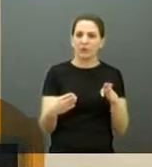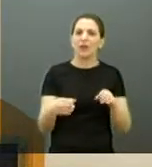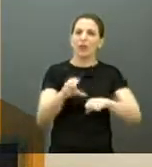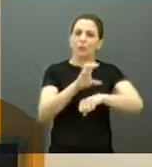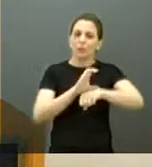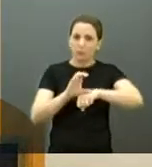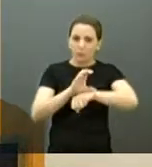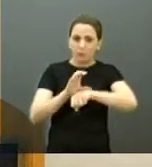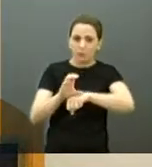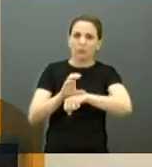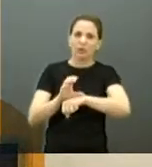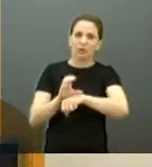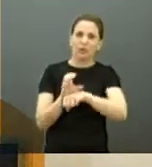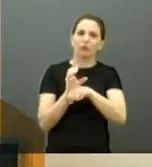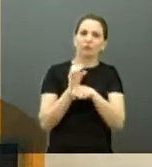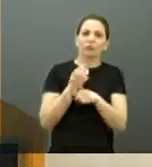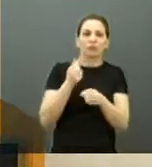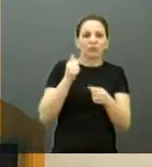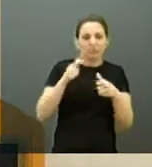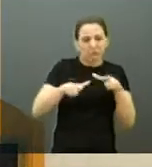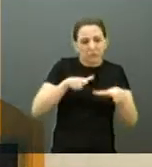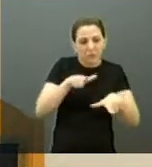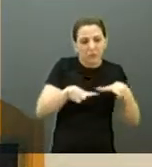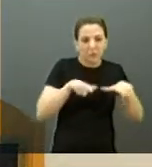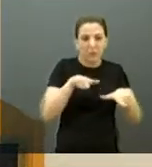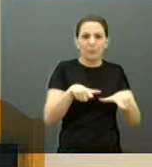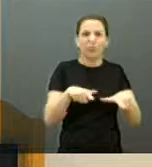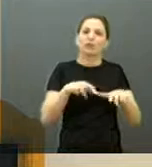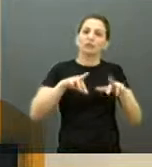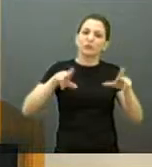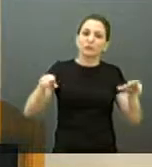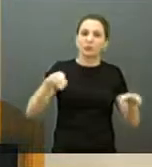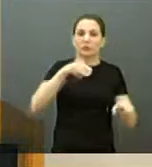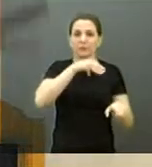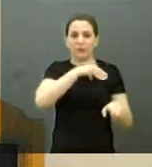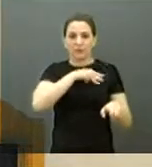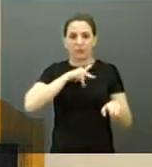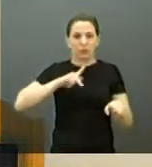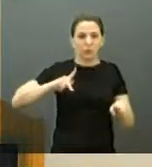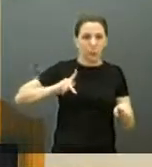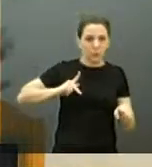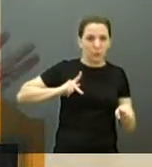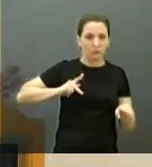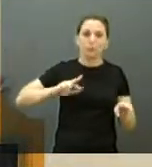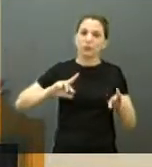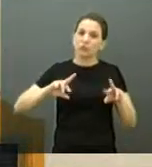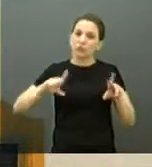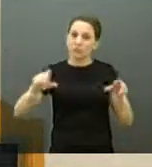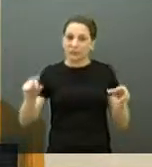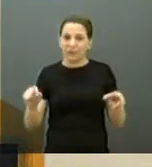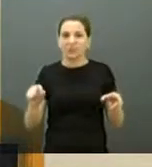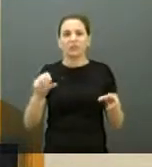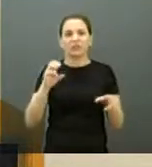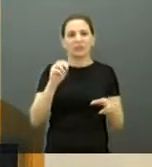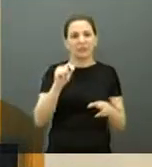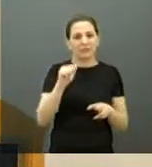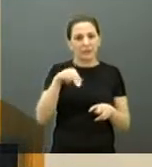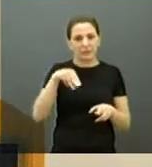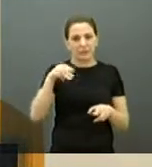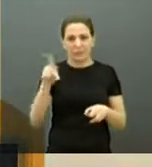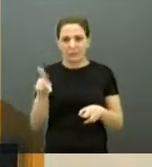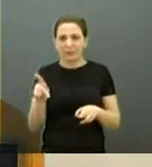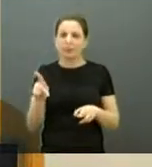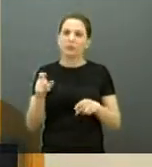constitucional de fazer a sua parte, que não é a mesma do Ministério Público, que não é a mesma do CREMESP, que tem